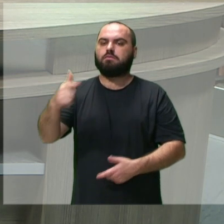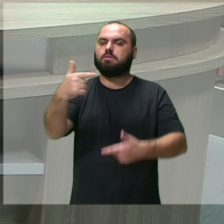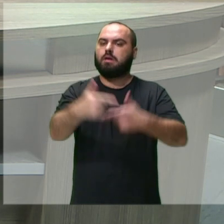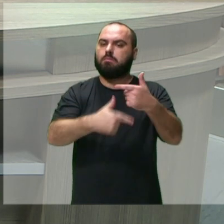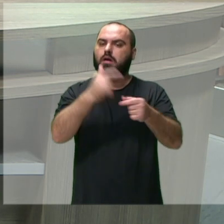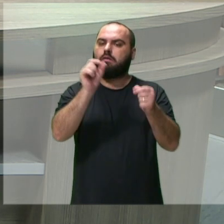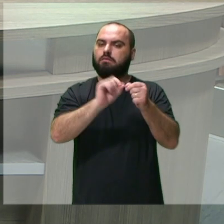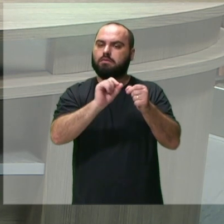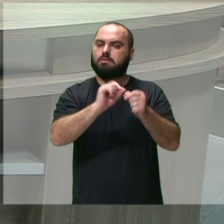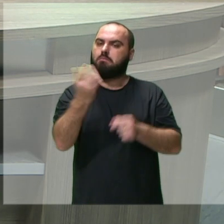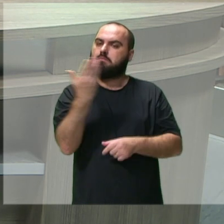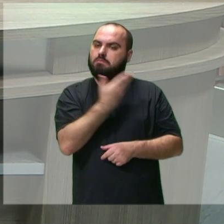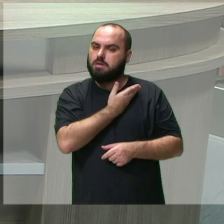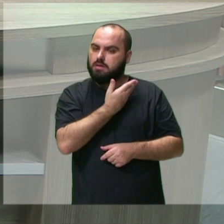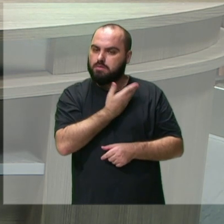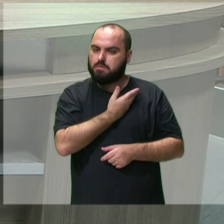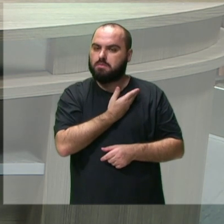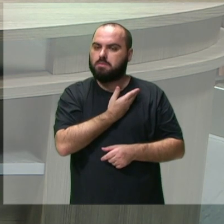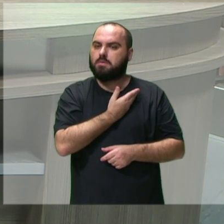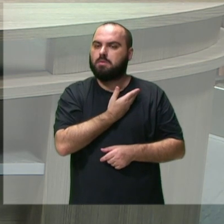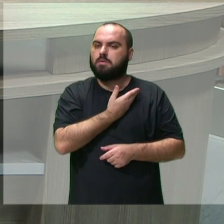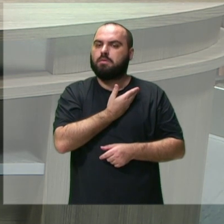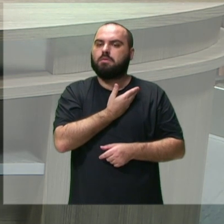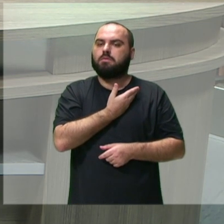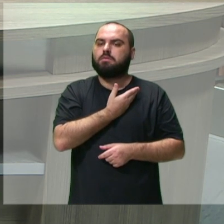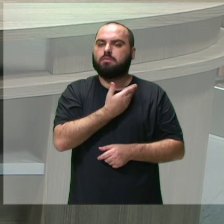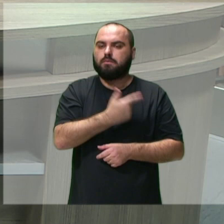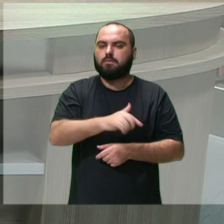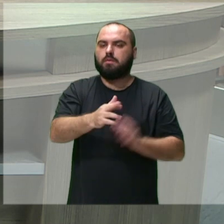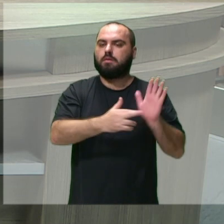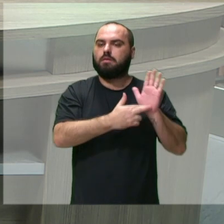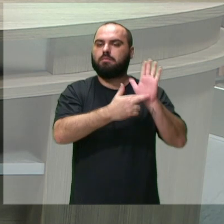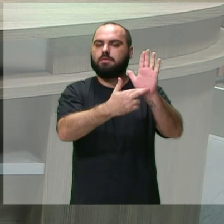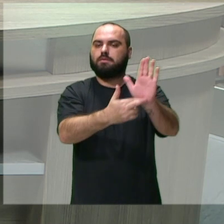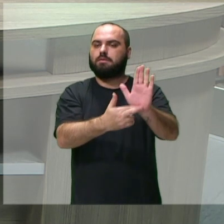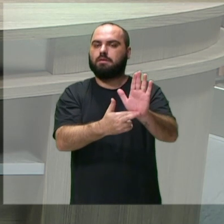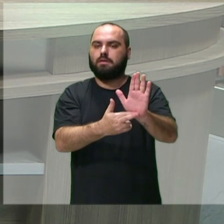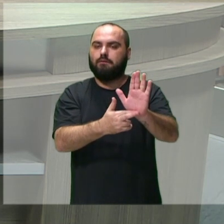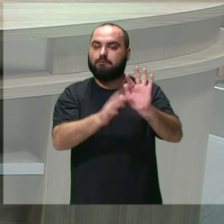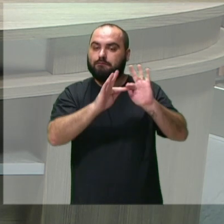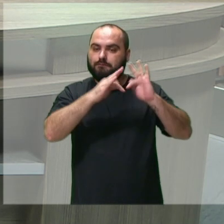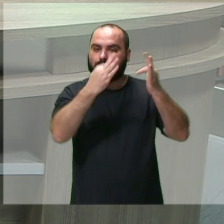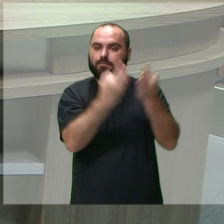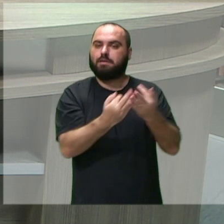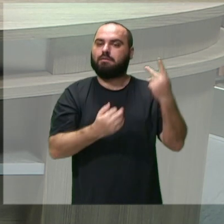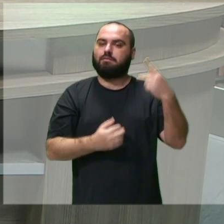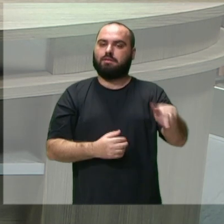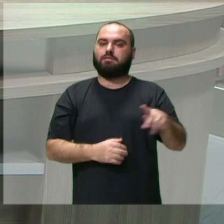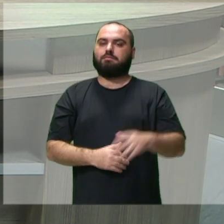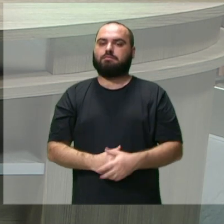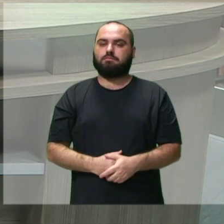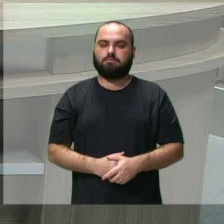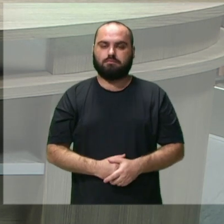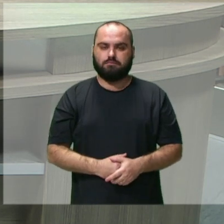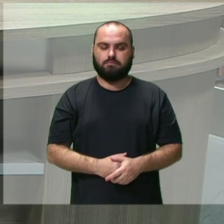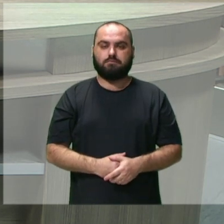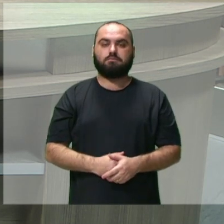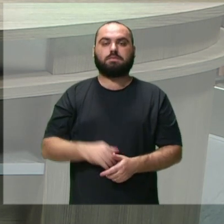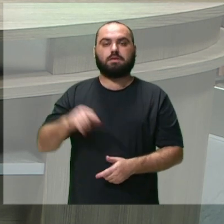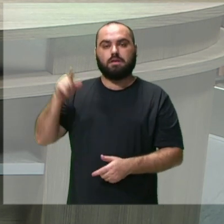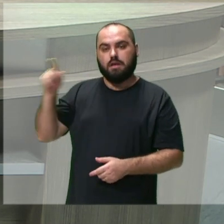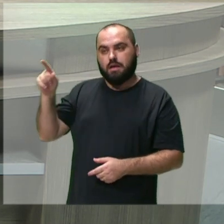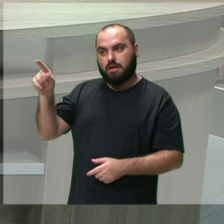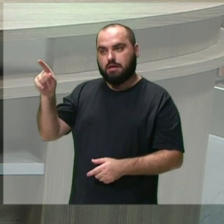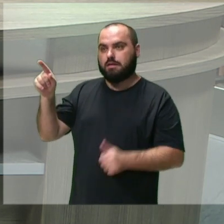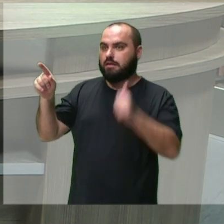em que estaria representado aí praticamente a família dele, né? A família dele? Ele, a esposa e os